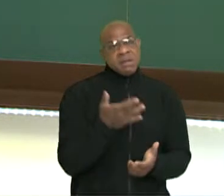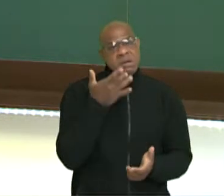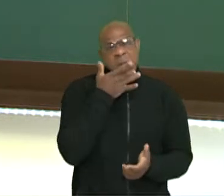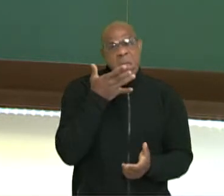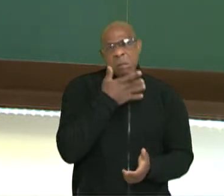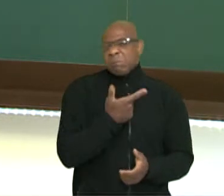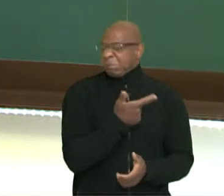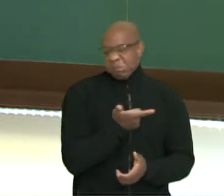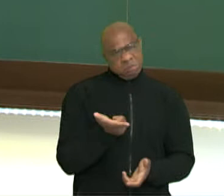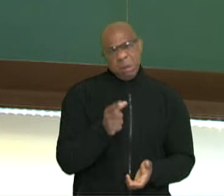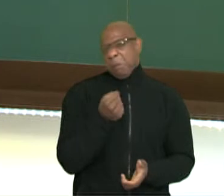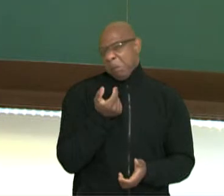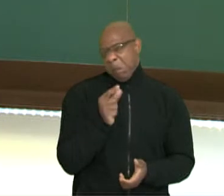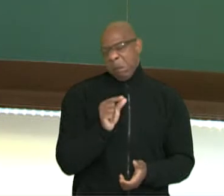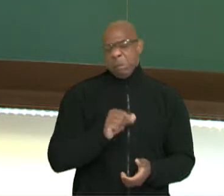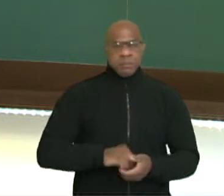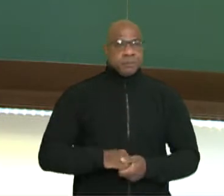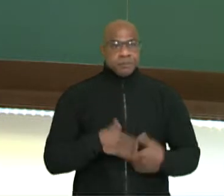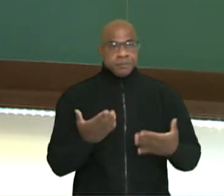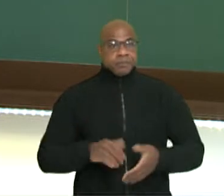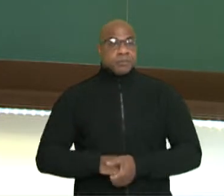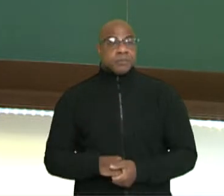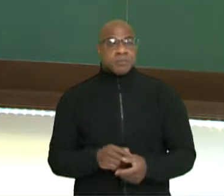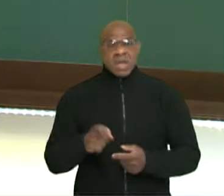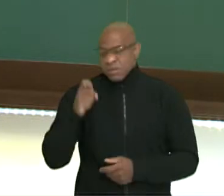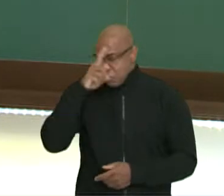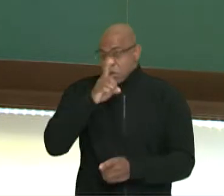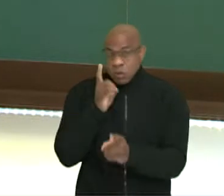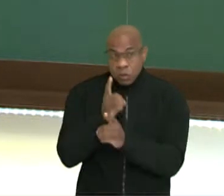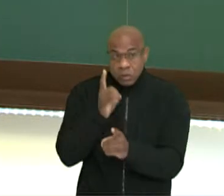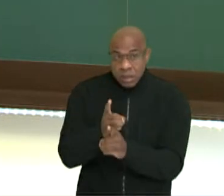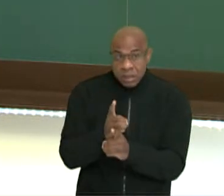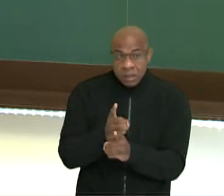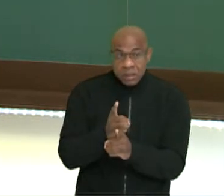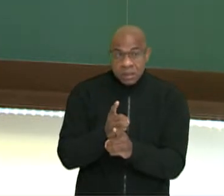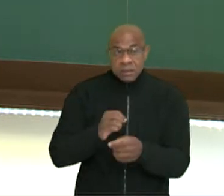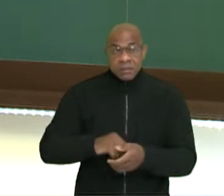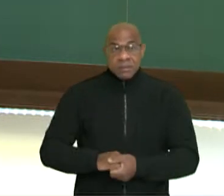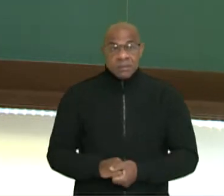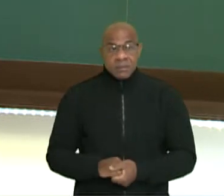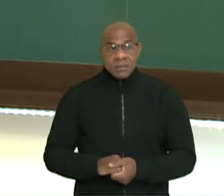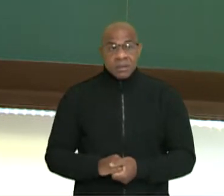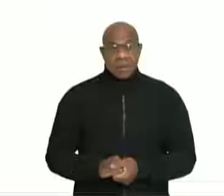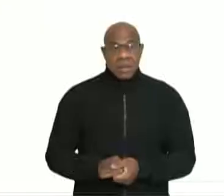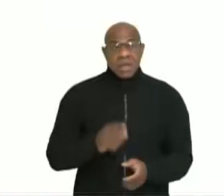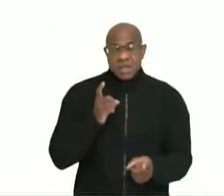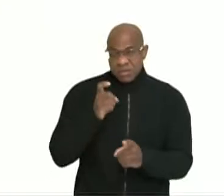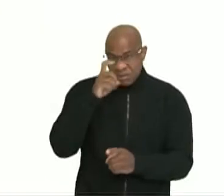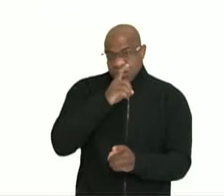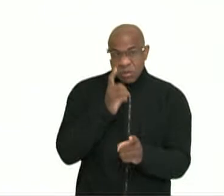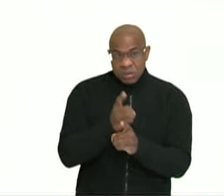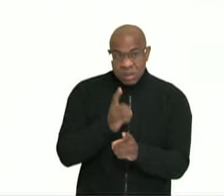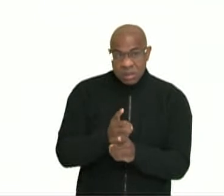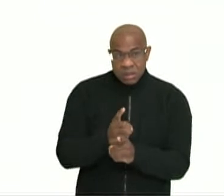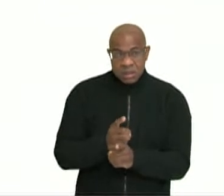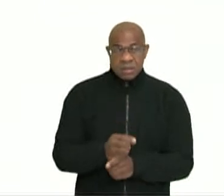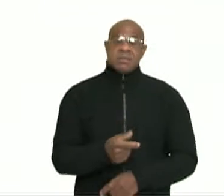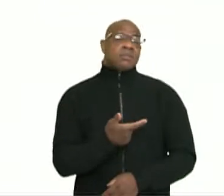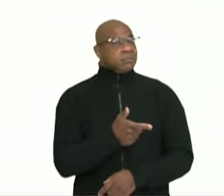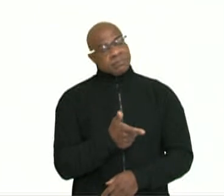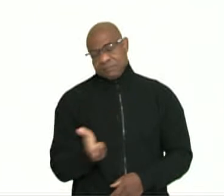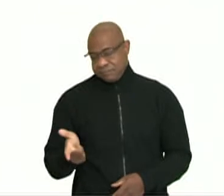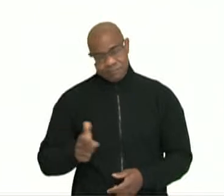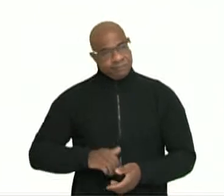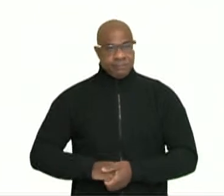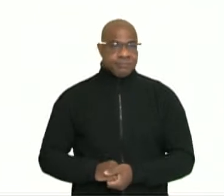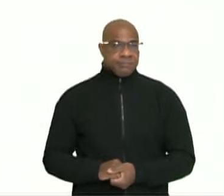mais caros, não. Difíceis de encontrar? Alimentos da safra são difíceis de encontrar? Não, difícil de encontrar